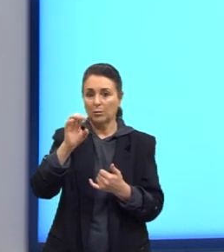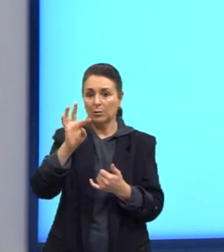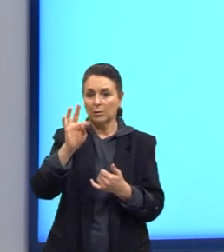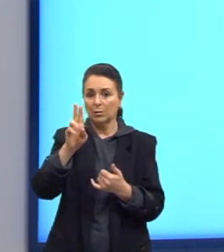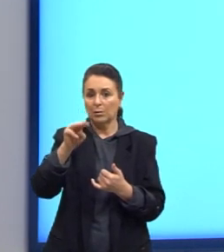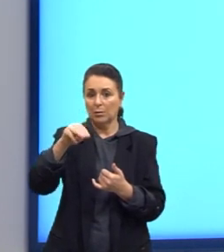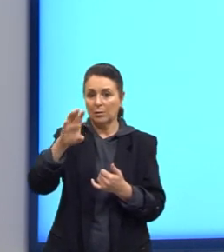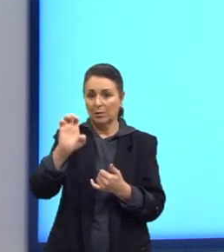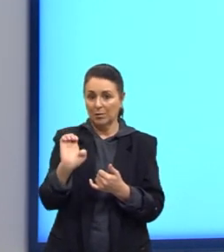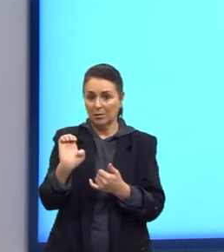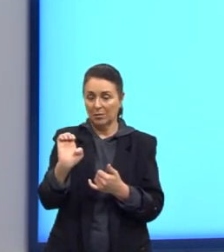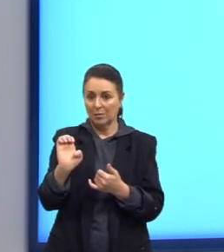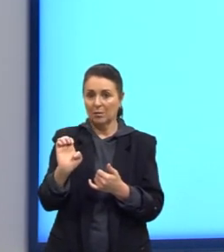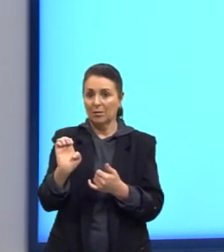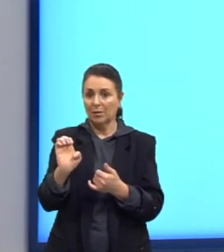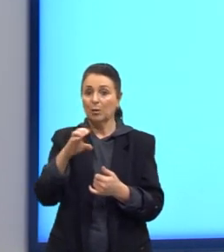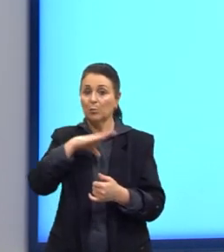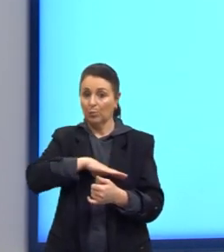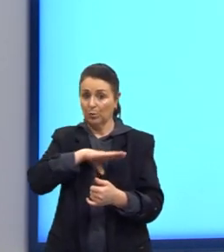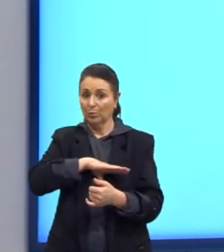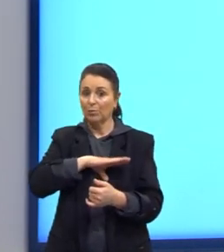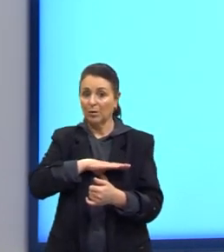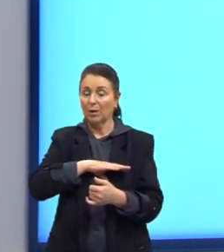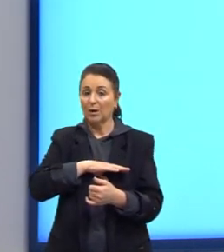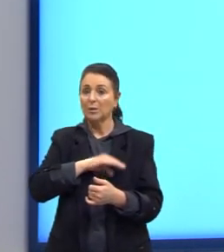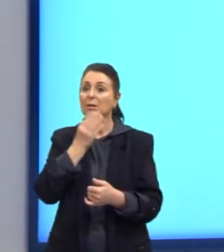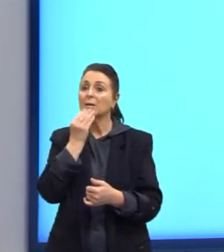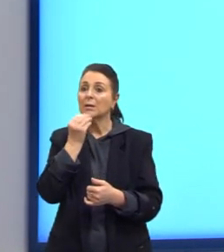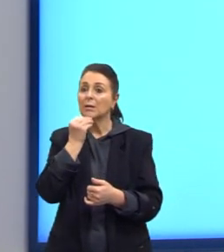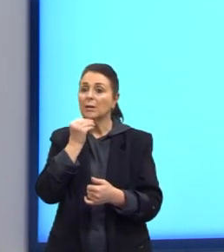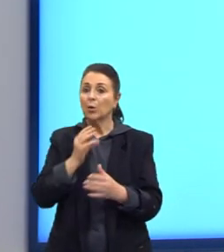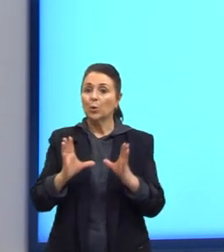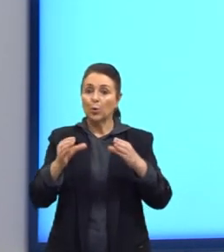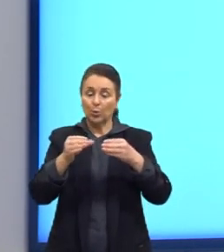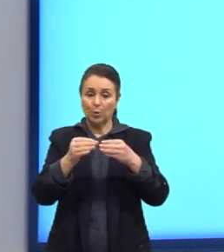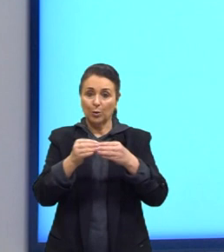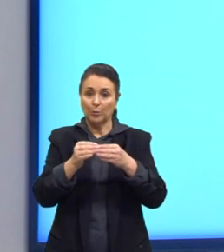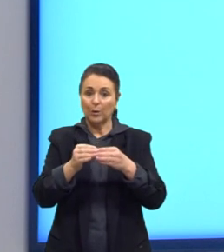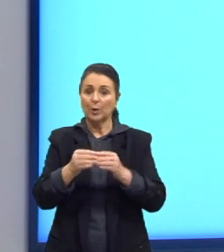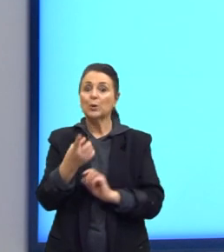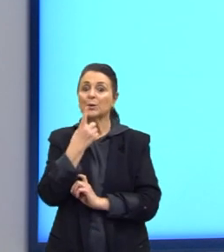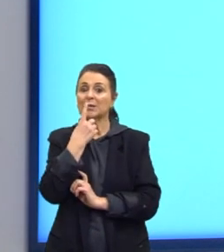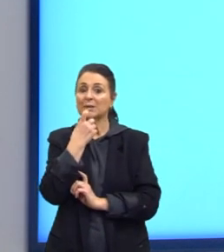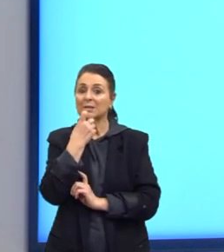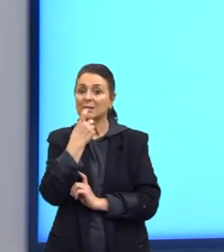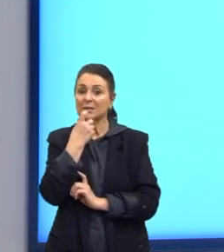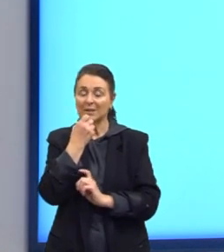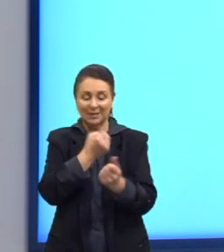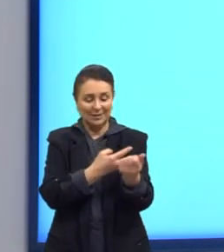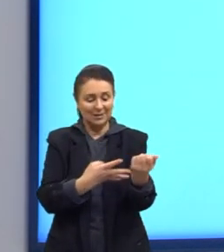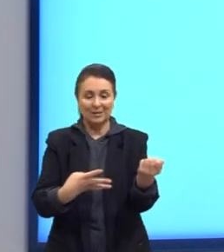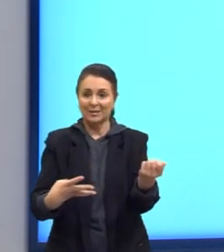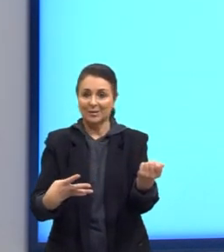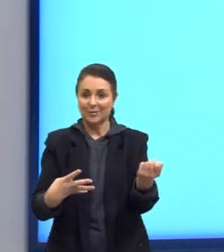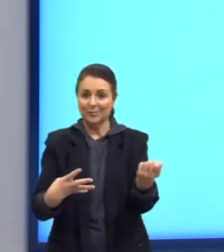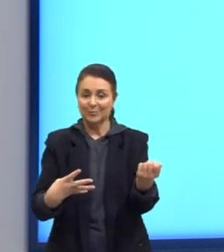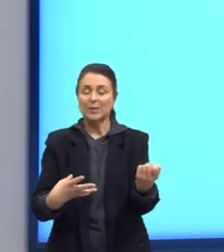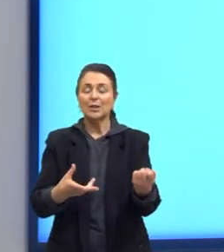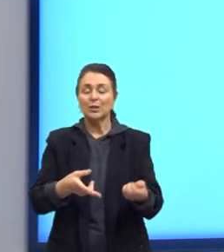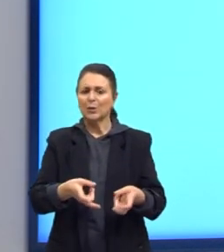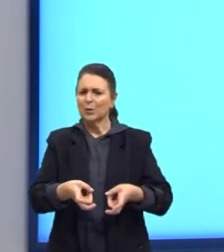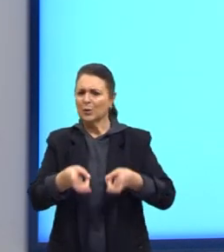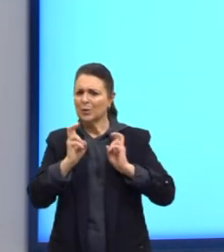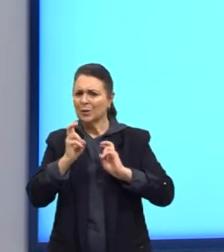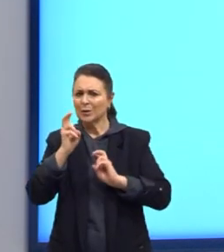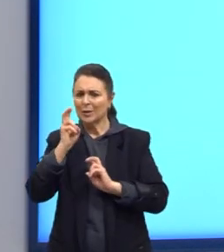São masculinas ele equipo a equipe e lá Sangre ou sangue gente consegue